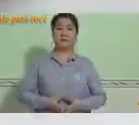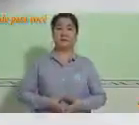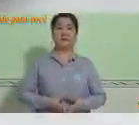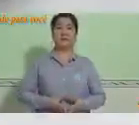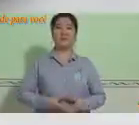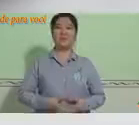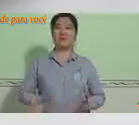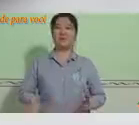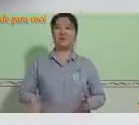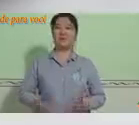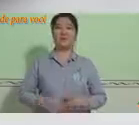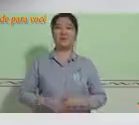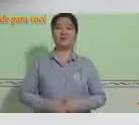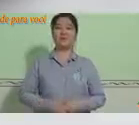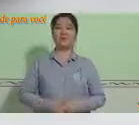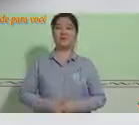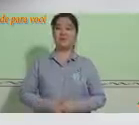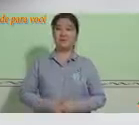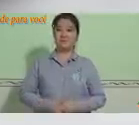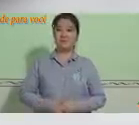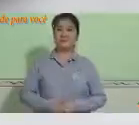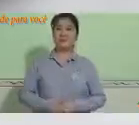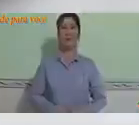Além disso, TAMBE, acento agudo,